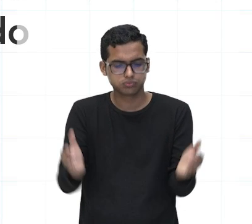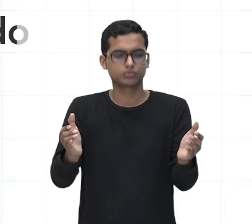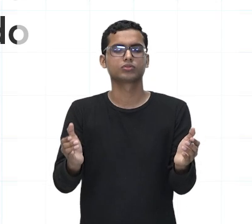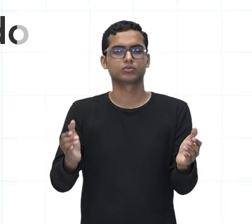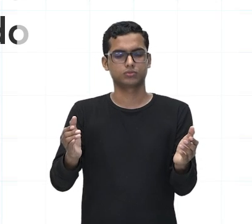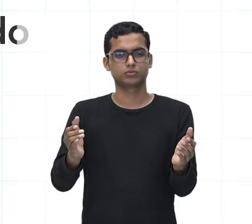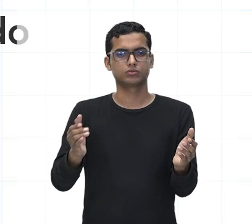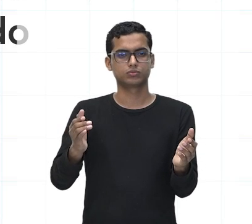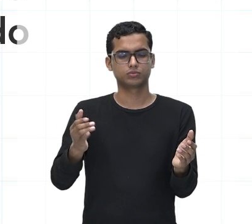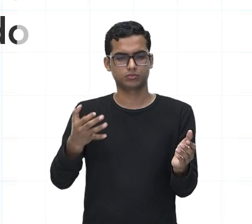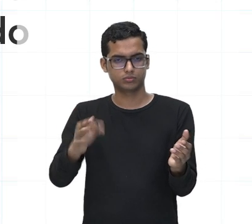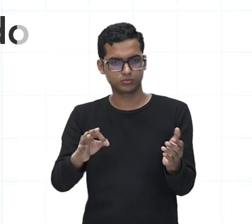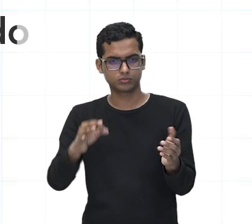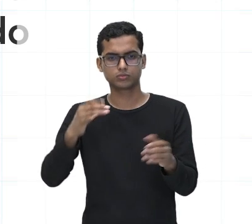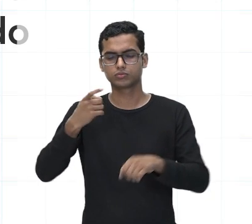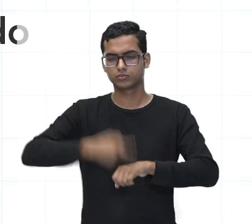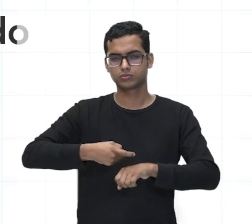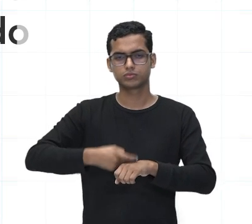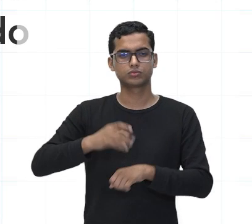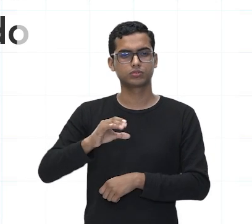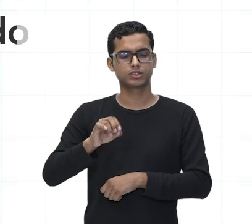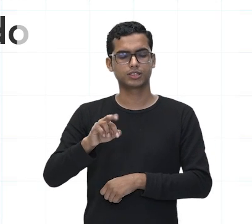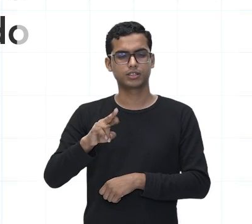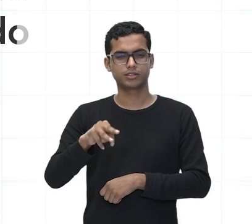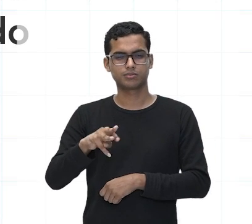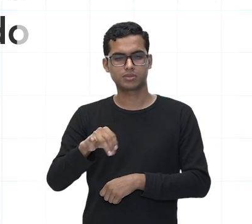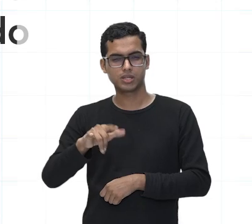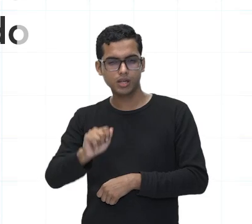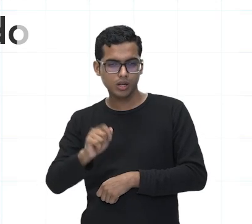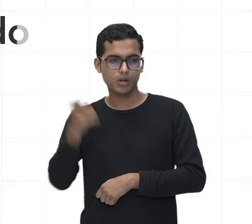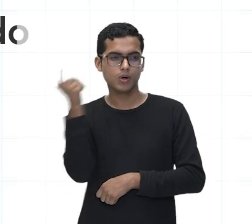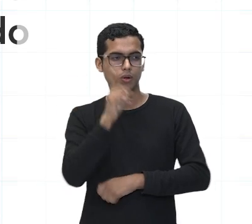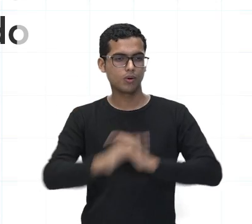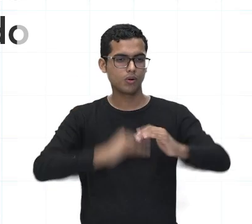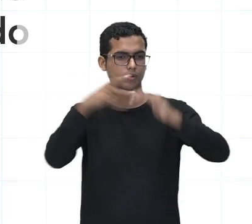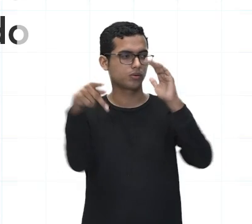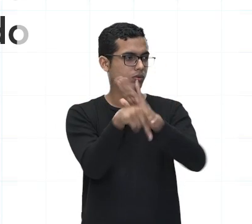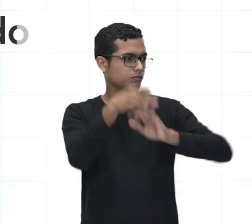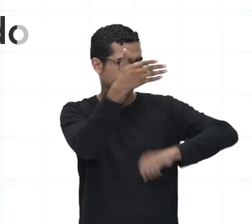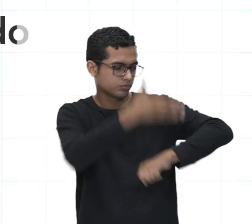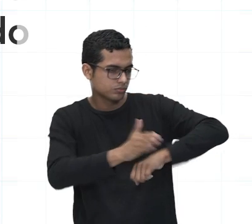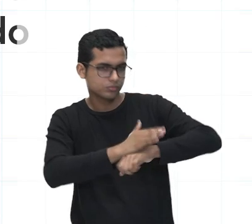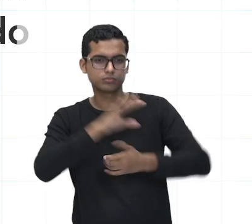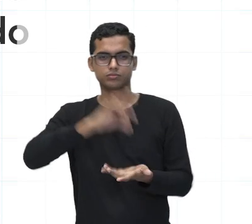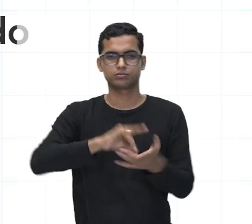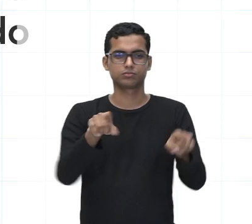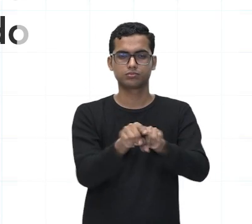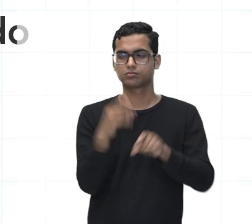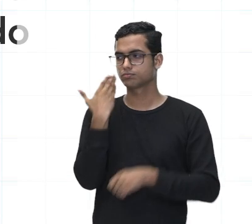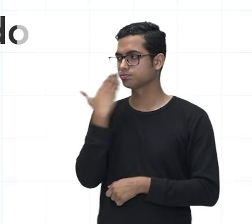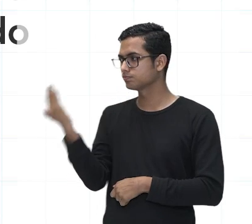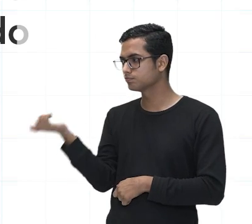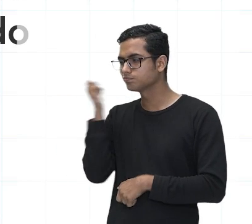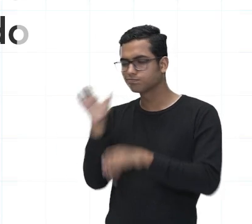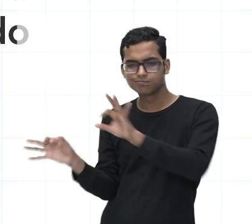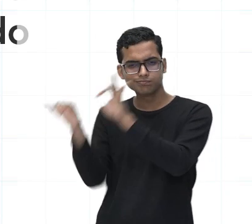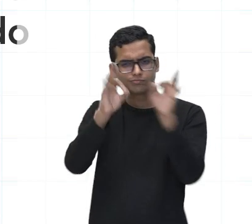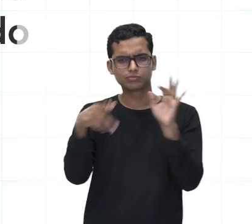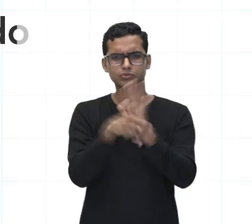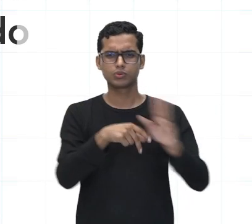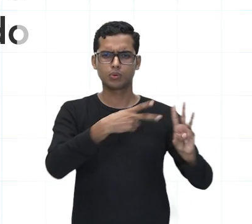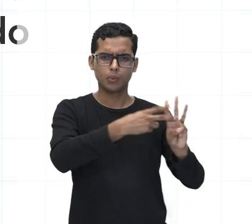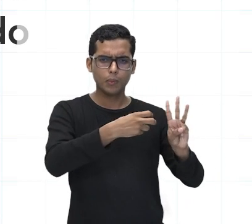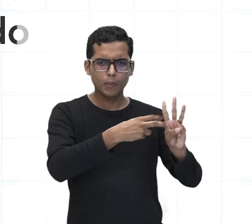do traço foi desenvolvido com a prática. Então, aí nós temos uma cestaria, como vocês podem ver, os indígenas usam muito